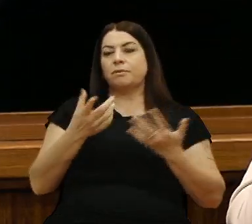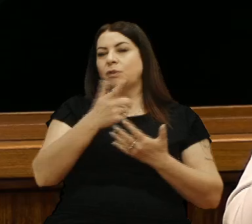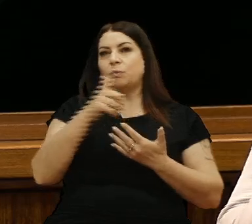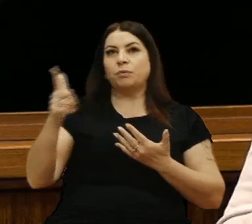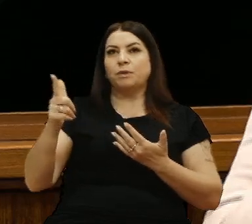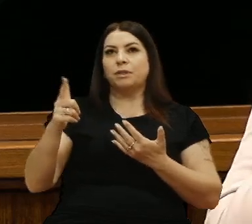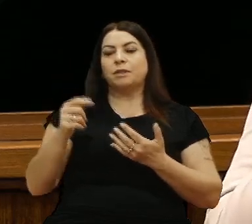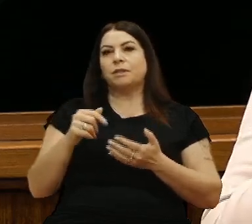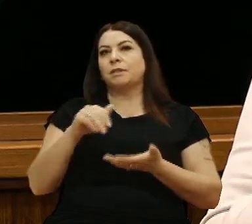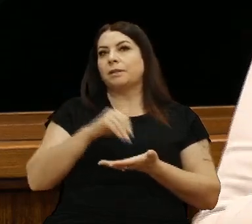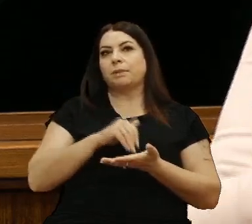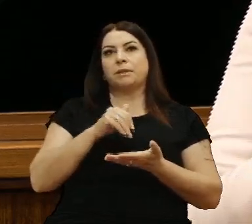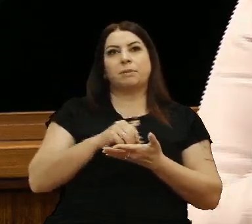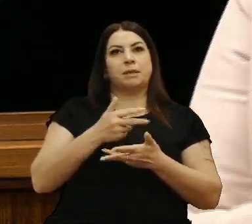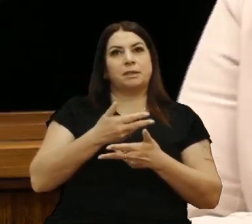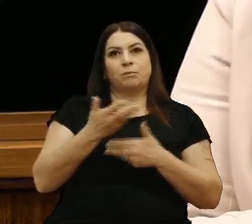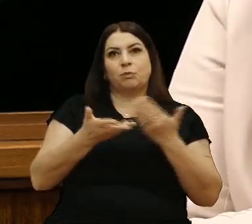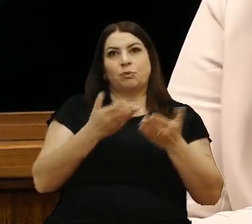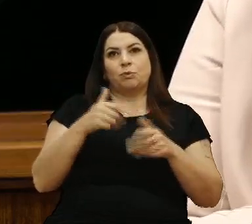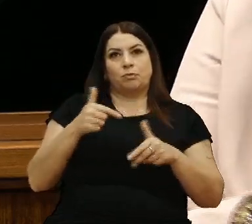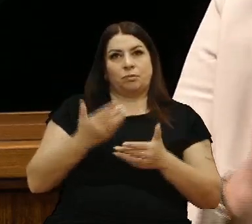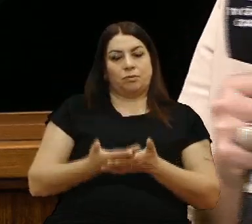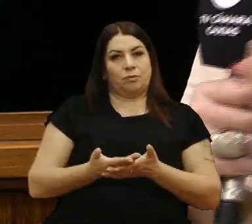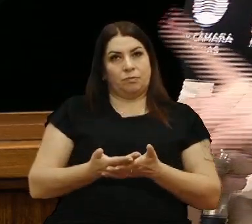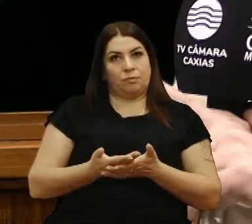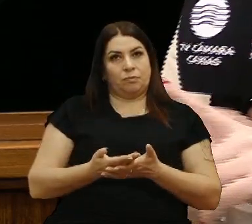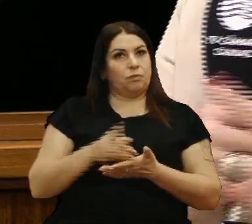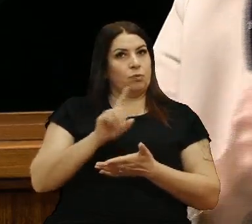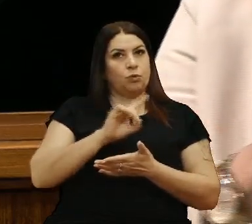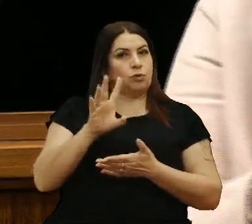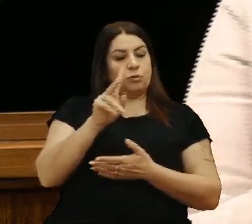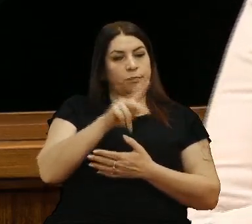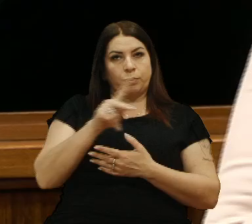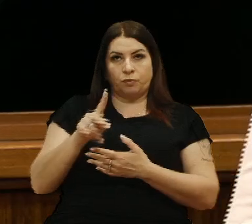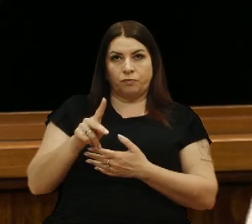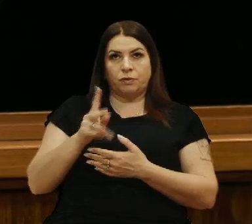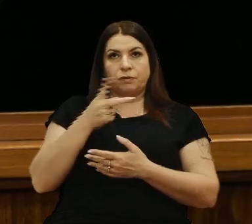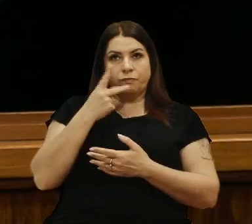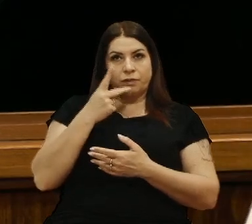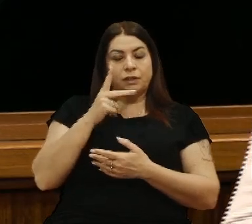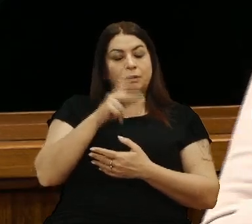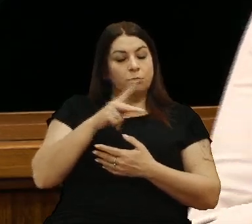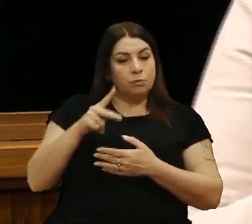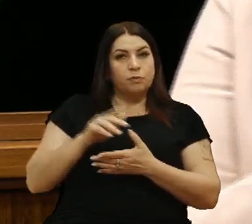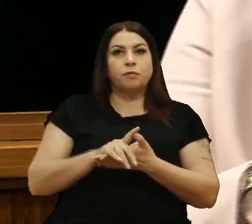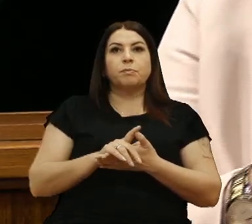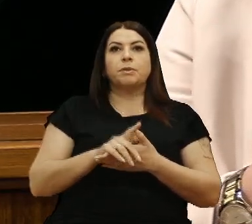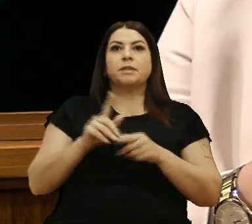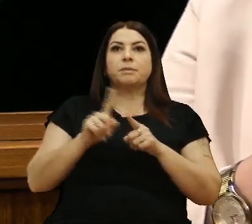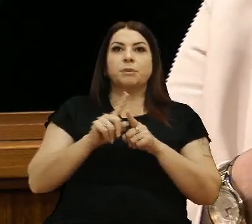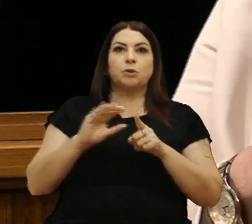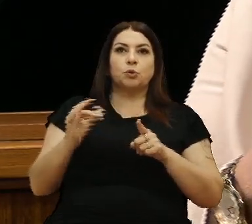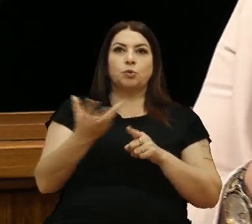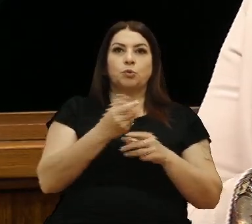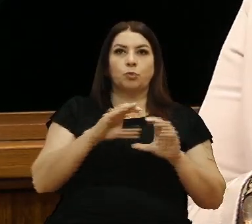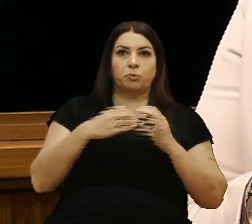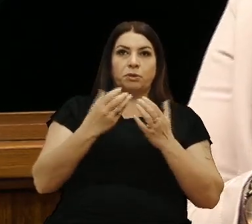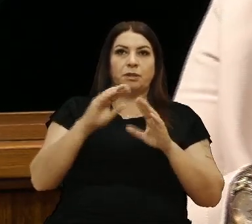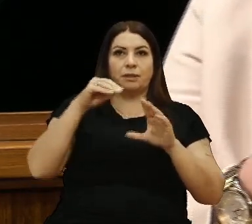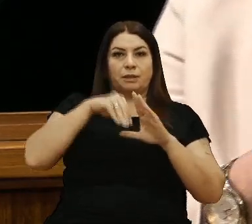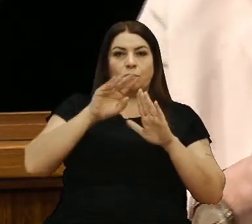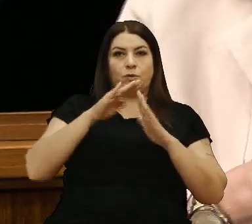tem a mínima condições de trabalho. E não é só as profs, aqui nós estamos falando das profs, mas é de toda a comunidade